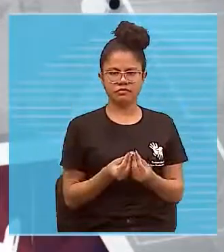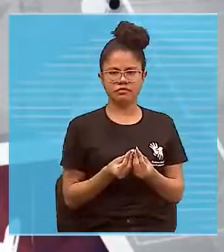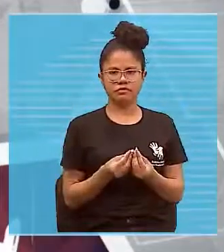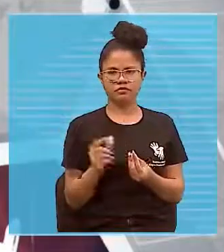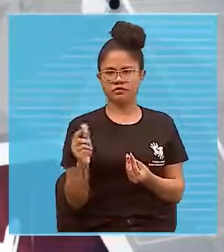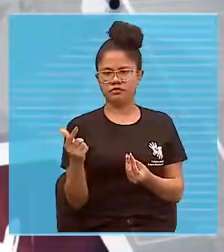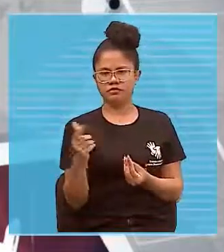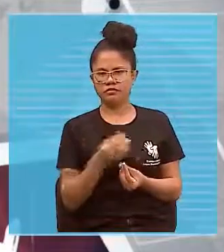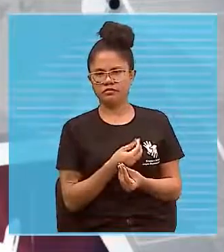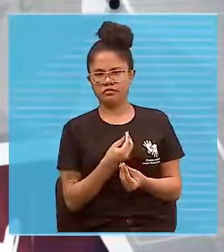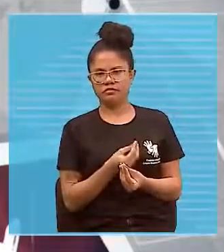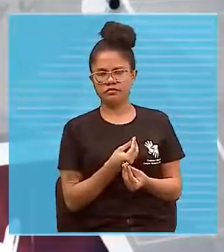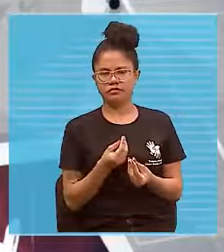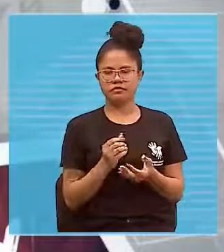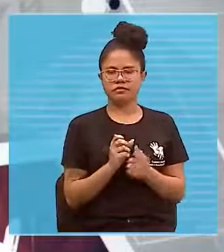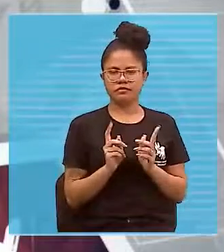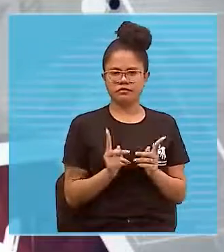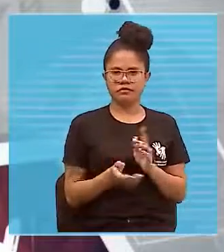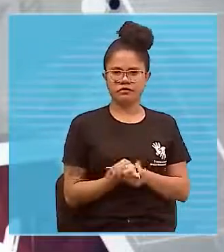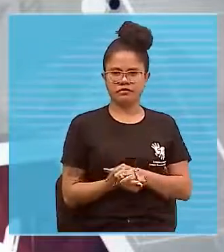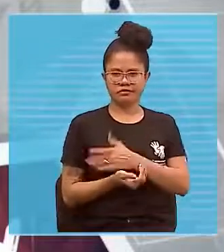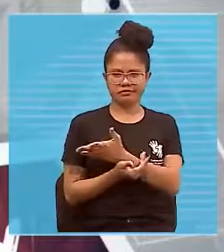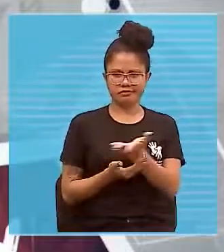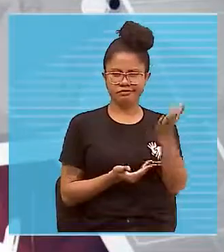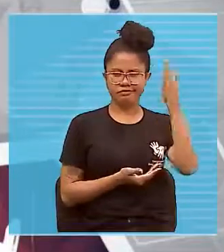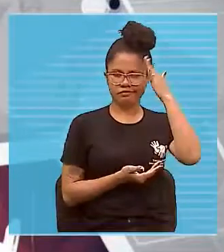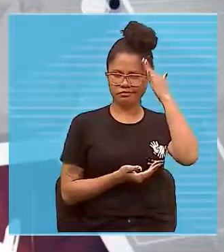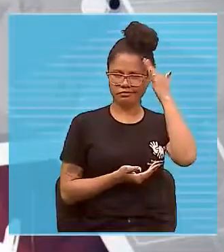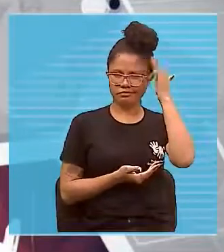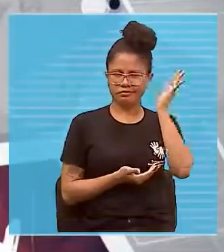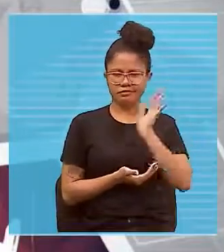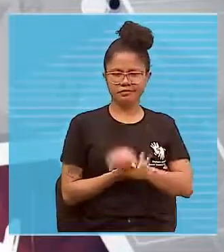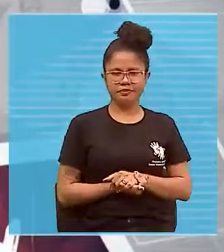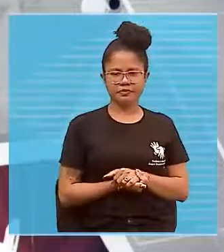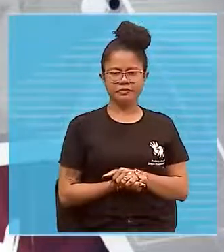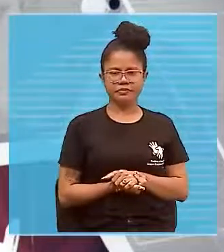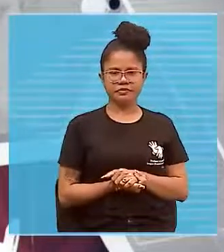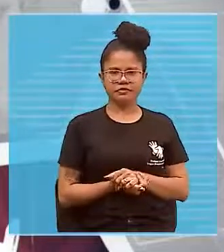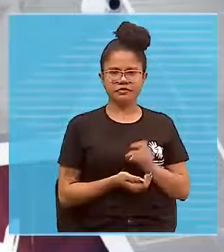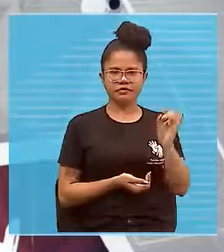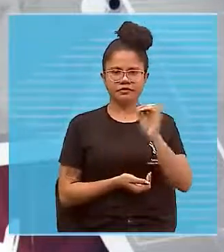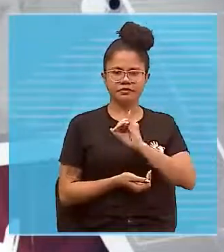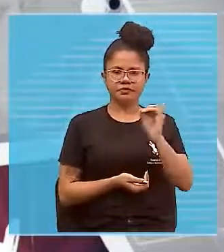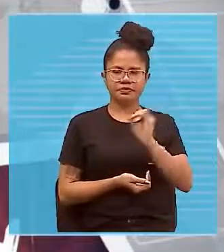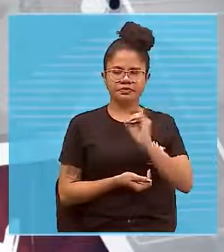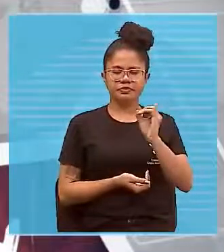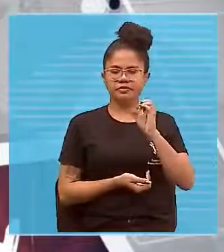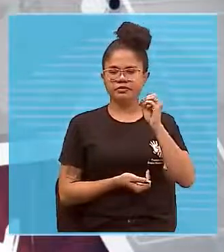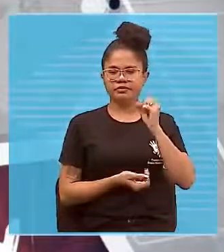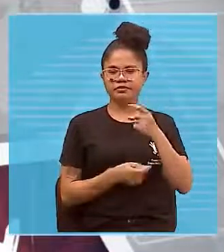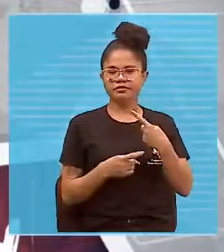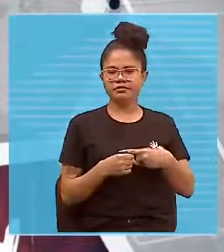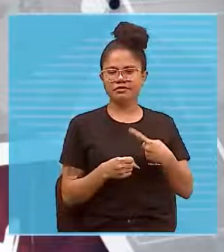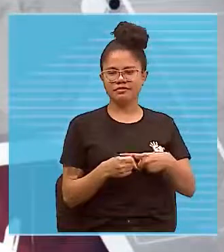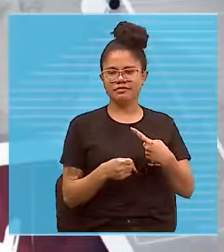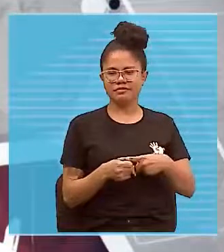vida. Passamos a régua no conceito de ecossistema. Alô, Eiras! Deu